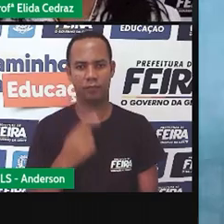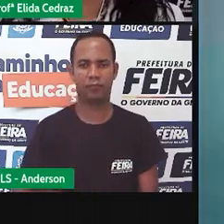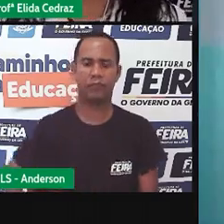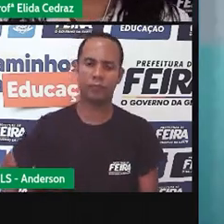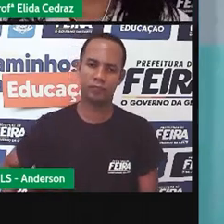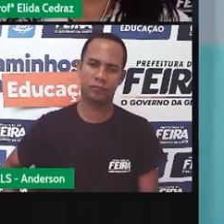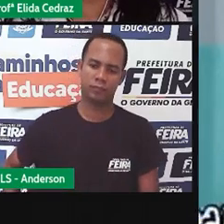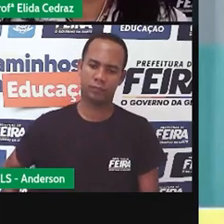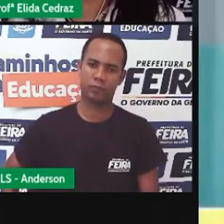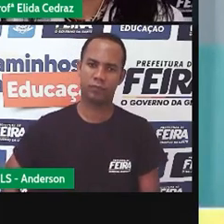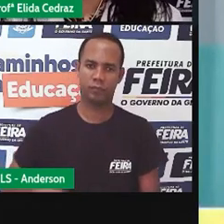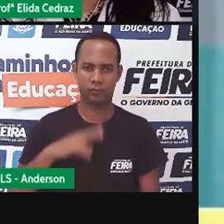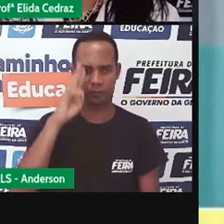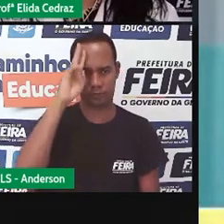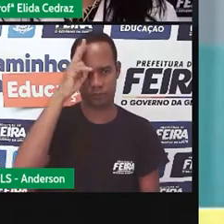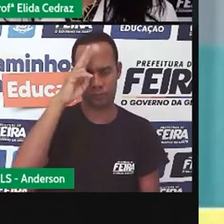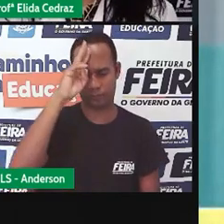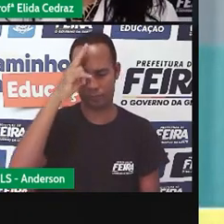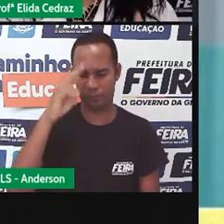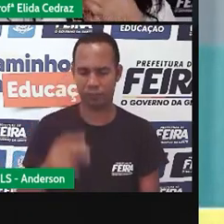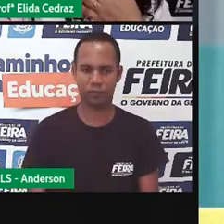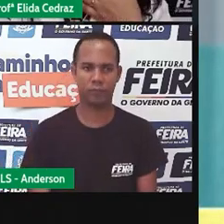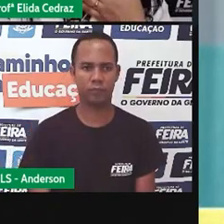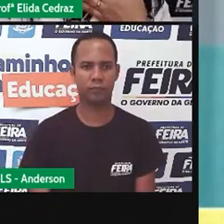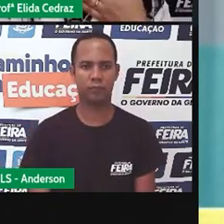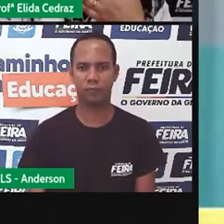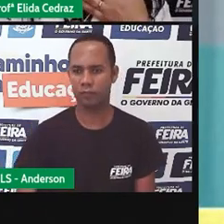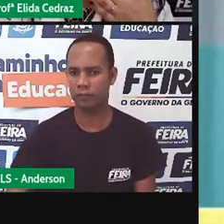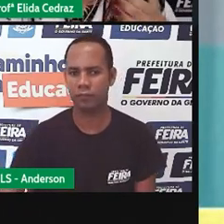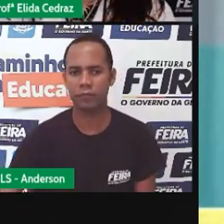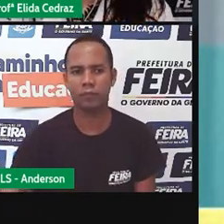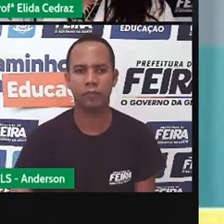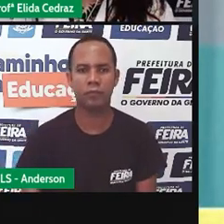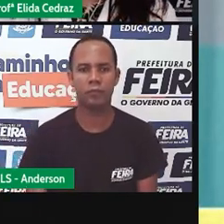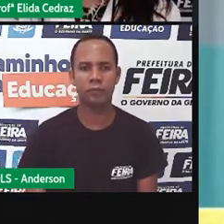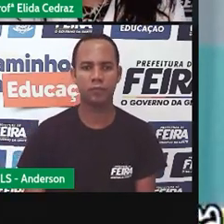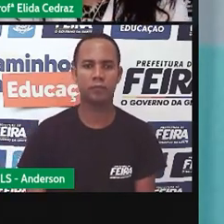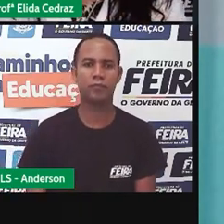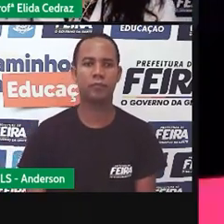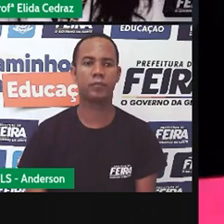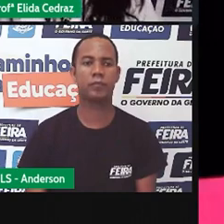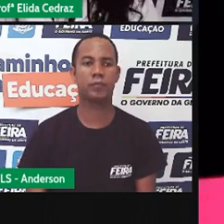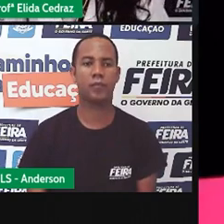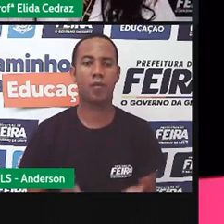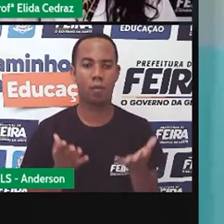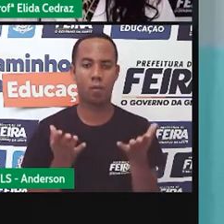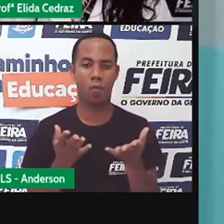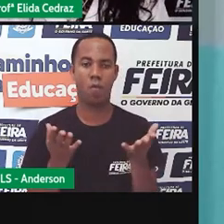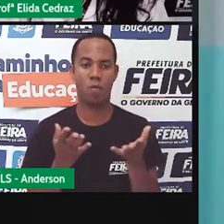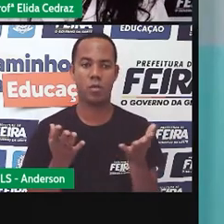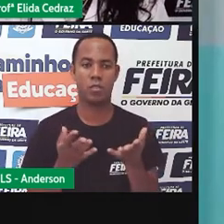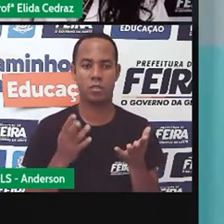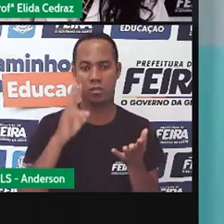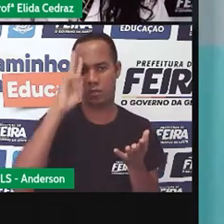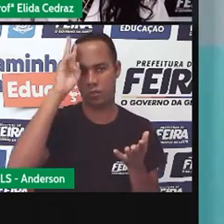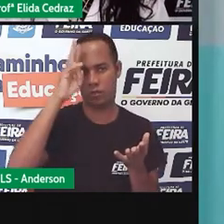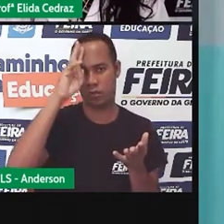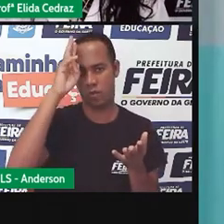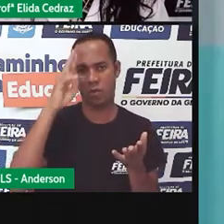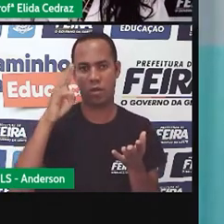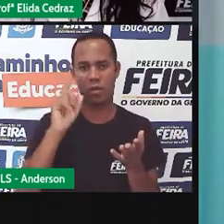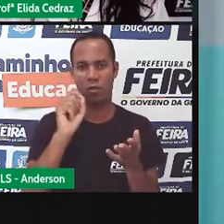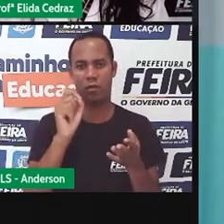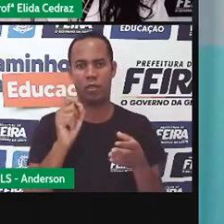Vamos prestar E a atenção nossa nessa história história. de hoje começa assim, dentro dessa caixa. Dentro dessa caixa